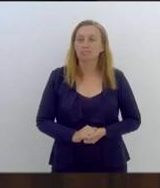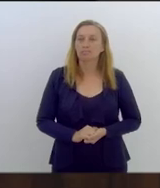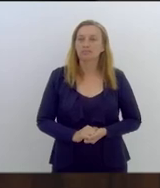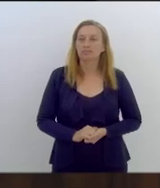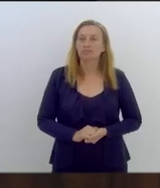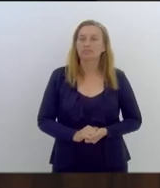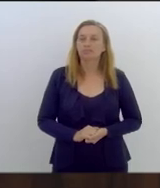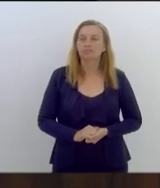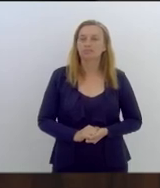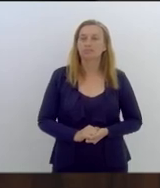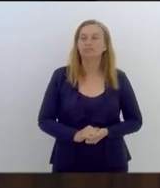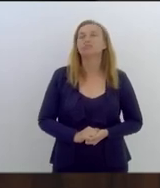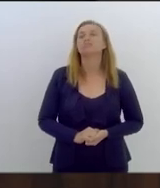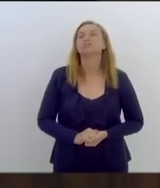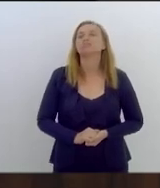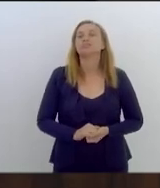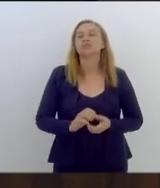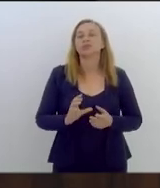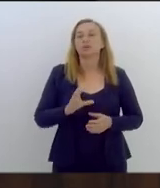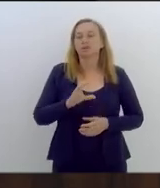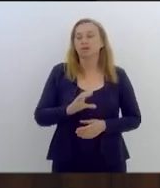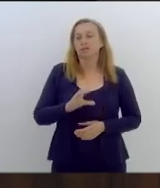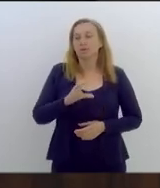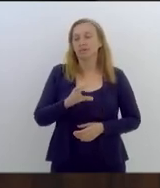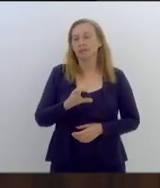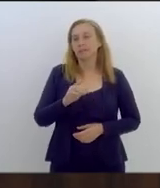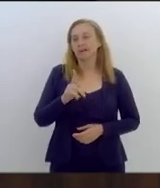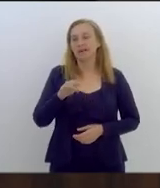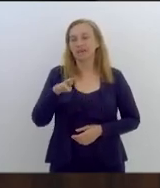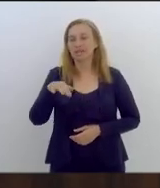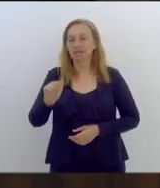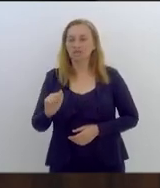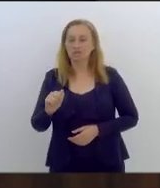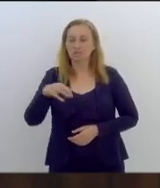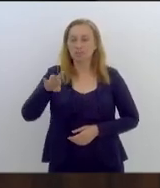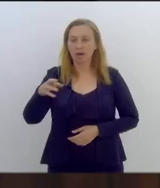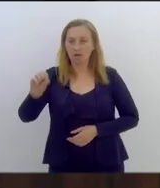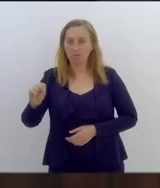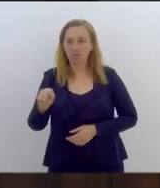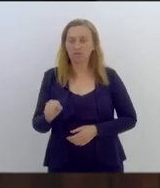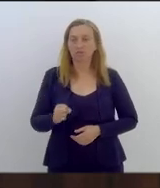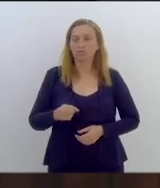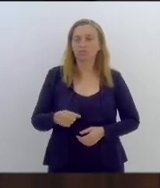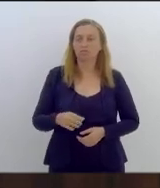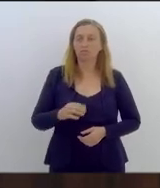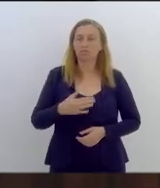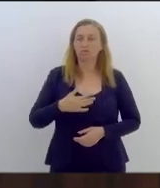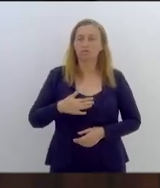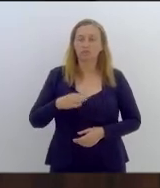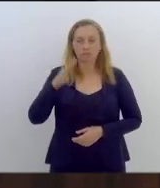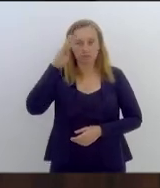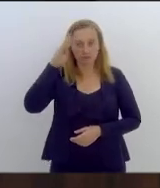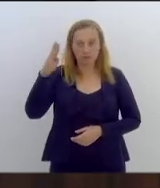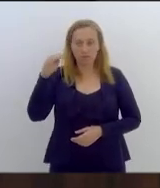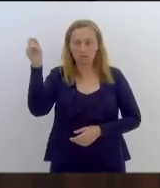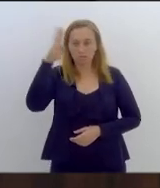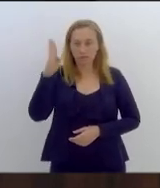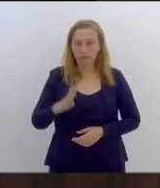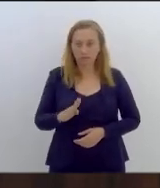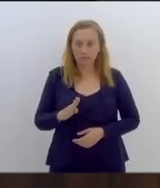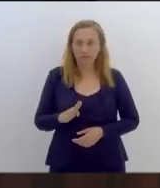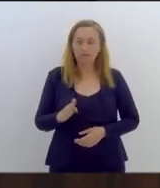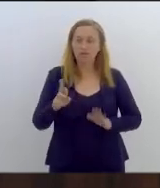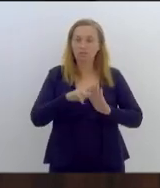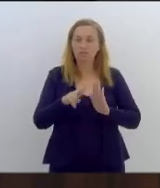comandante da Companhia de Precursores Paraquedistas, senhor Marcos Eduardo Oliveira de Paula, tenente-coronel do Exército Brasileiro, parecida à Comissão de Normas